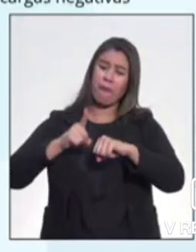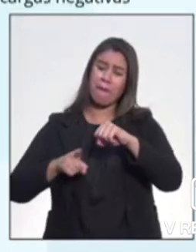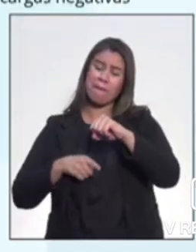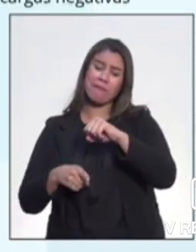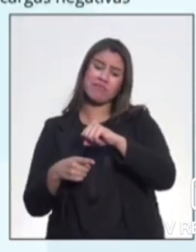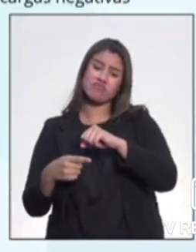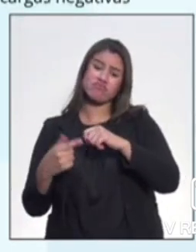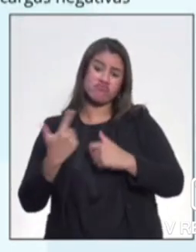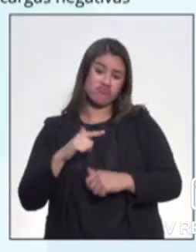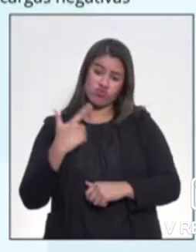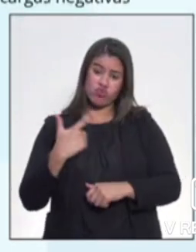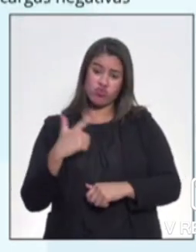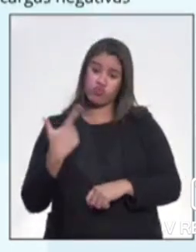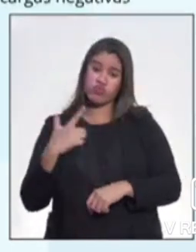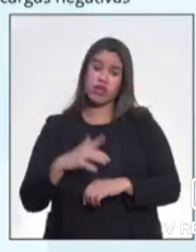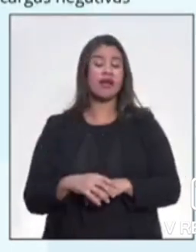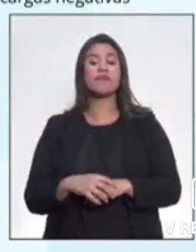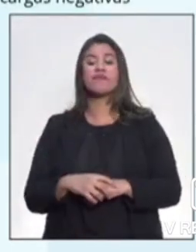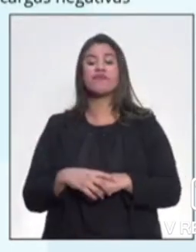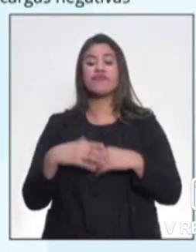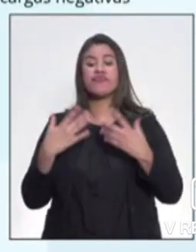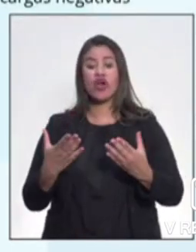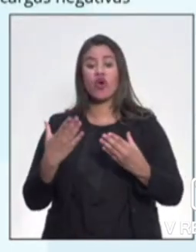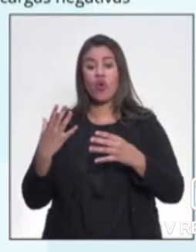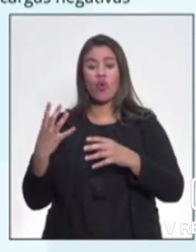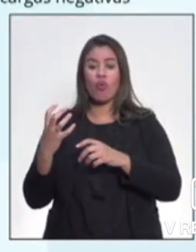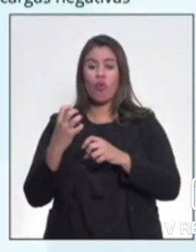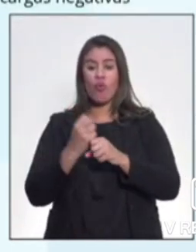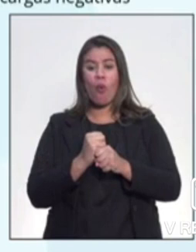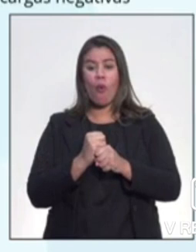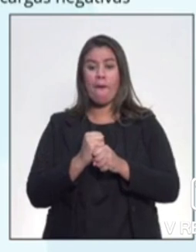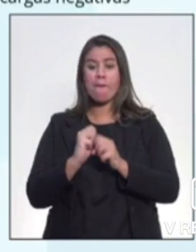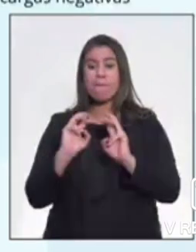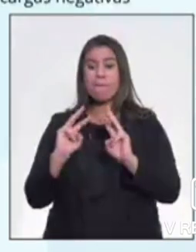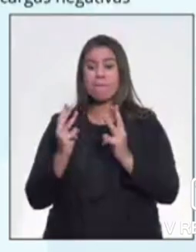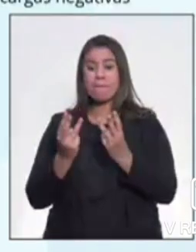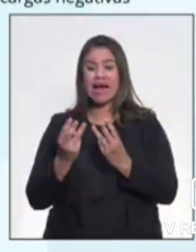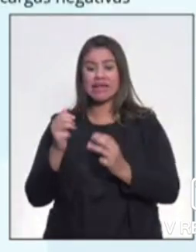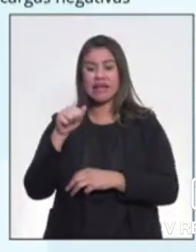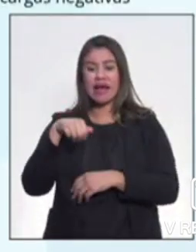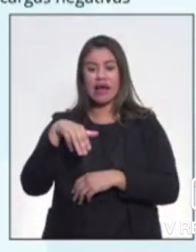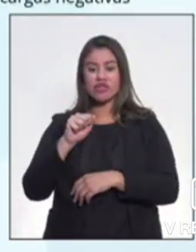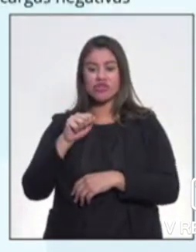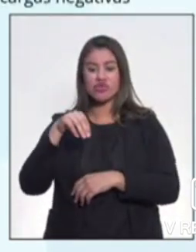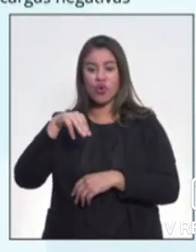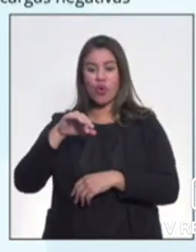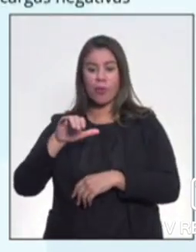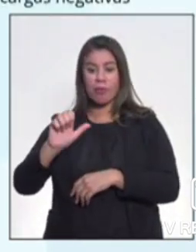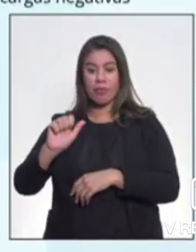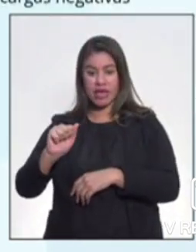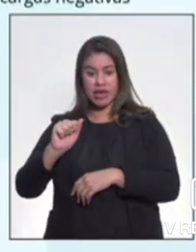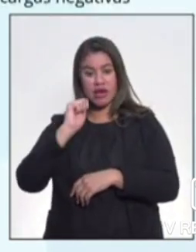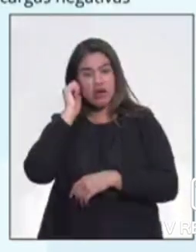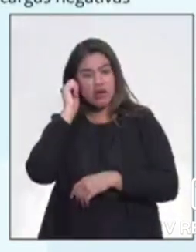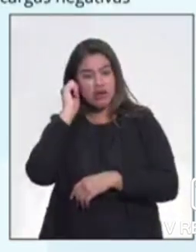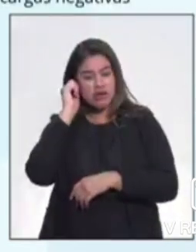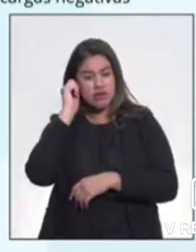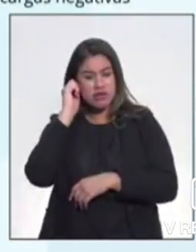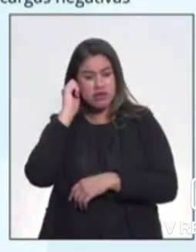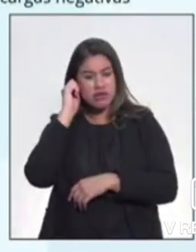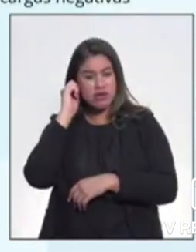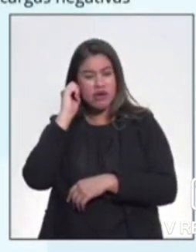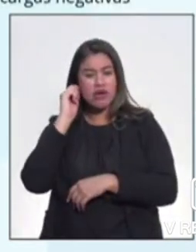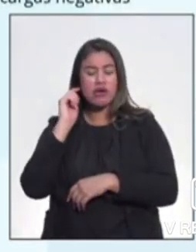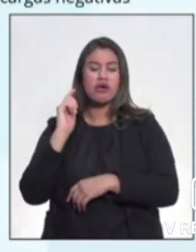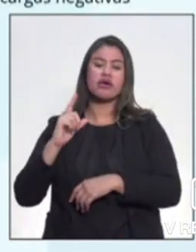quê? A massa do átomo, que é a massa atômica. O que é a massa atômica? É a somatória de todas as suas massas,